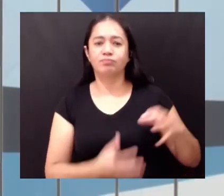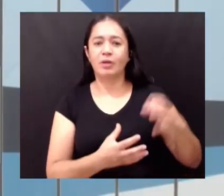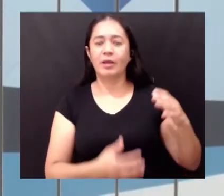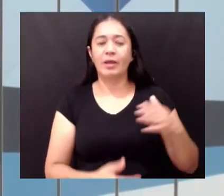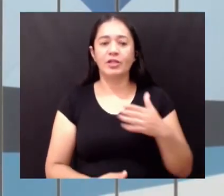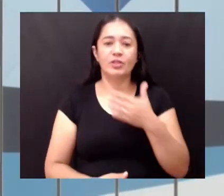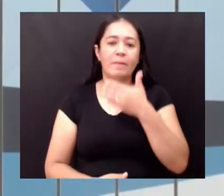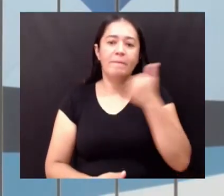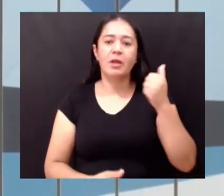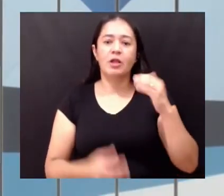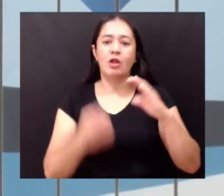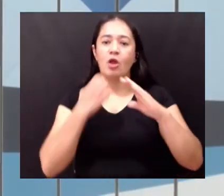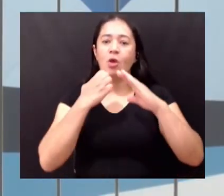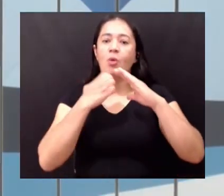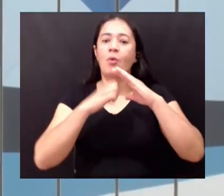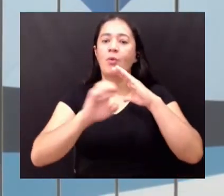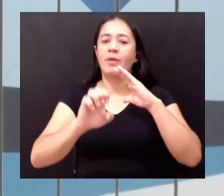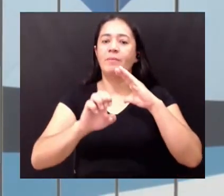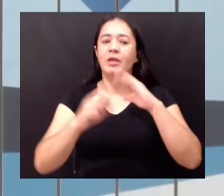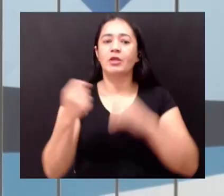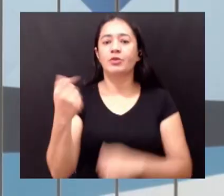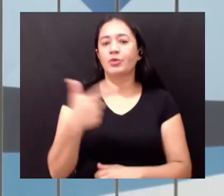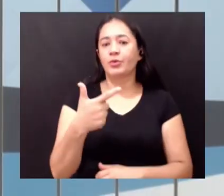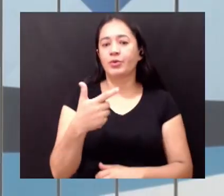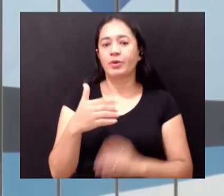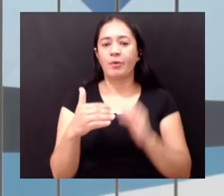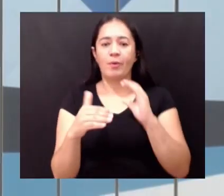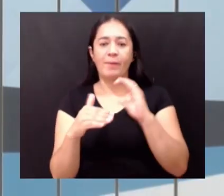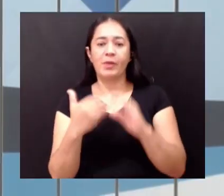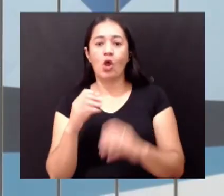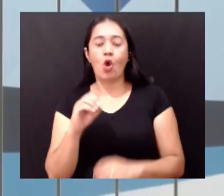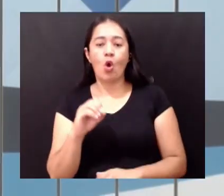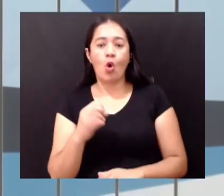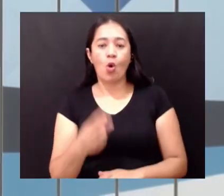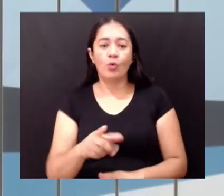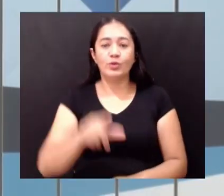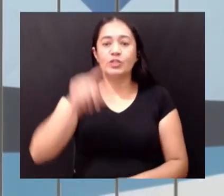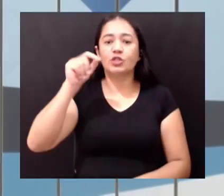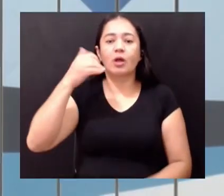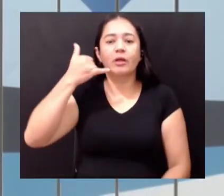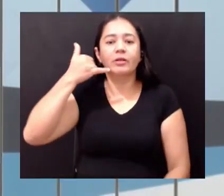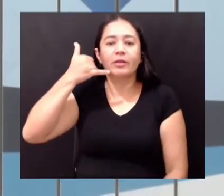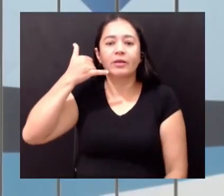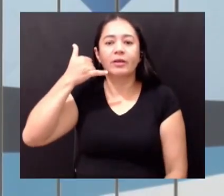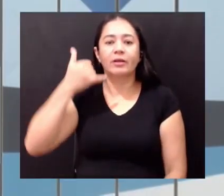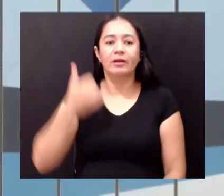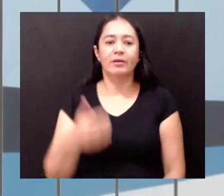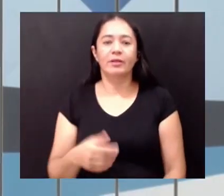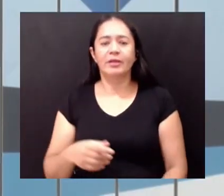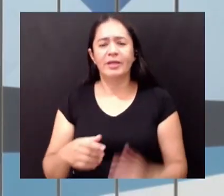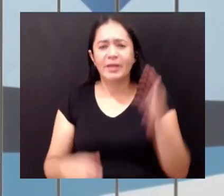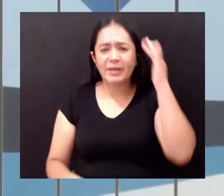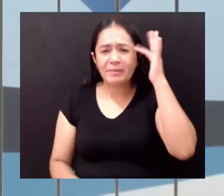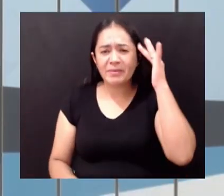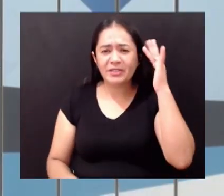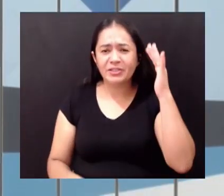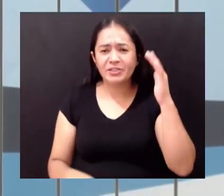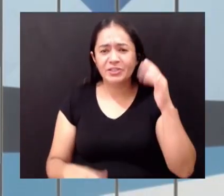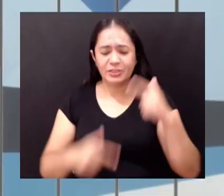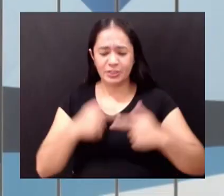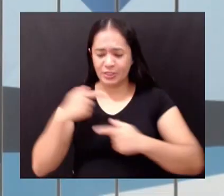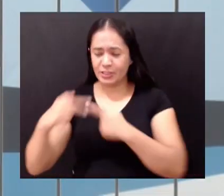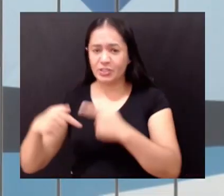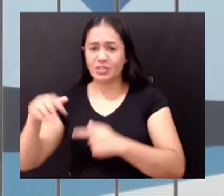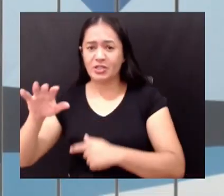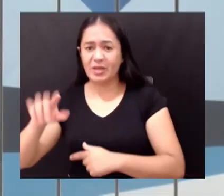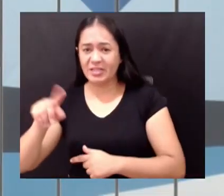mensagem, ou que prefere ligar para resolver uma situação. Então, você imagina essas gerações trabalhando juntas, né? Tem um mix cultural, é uma